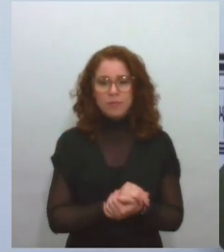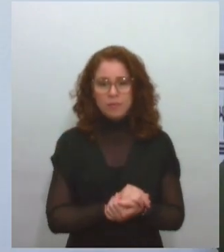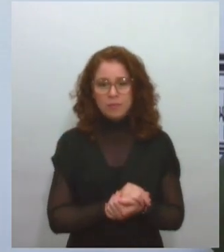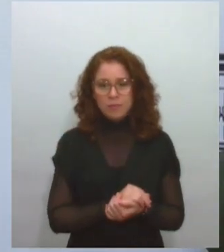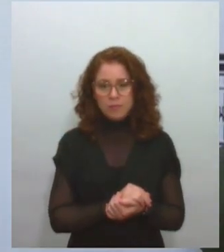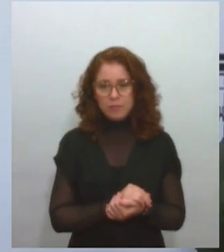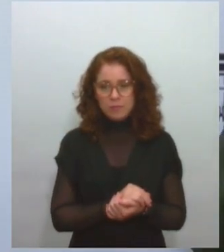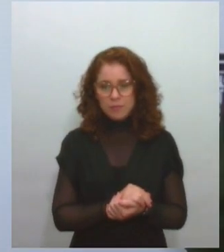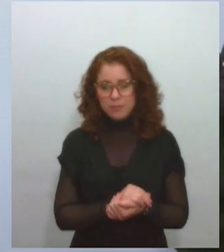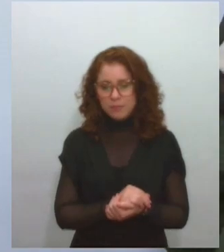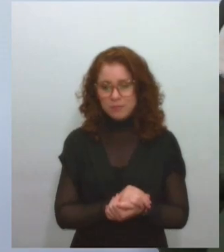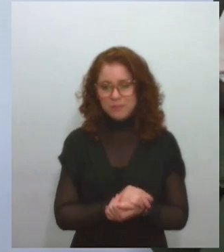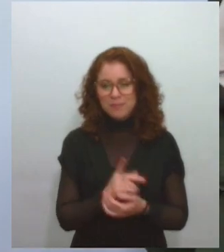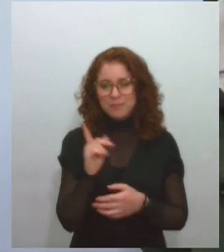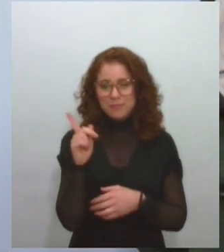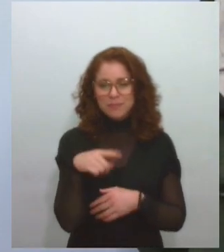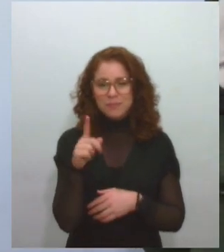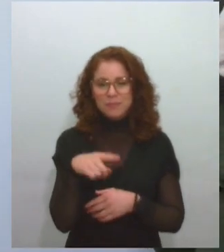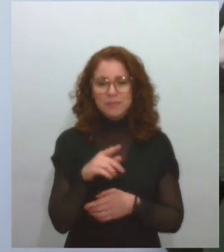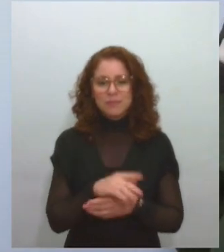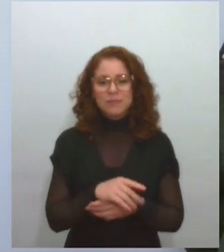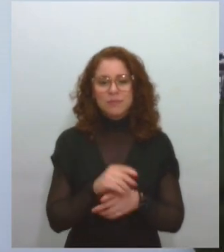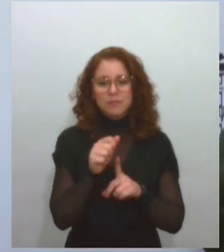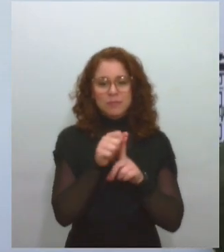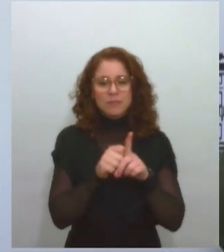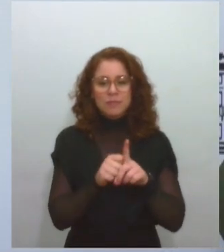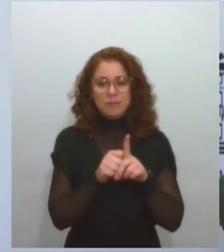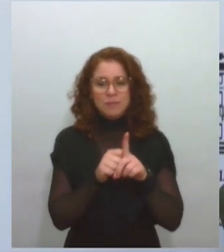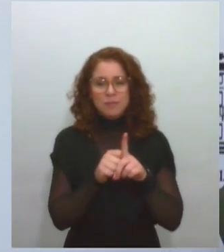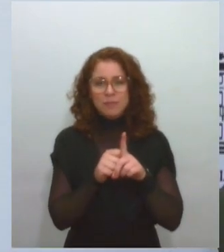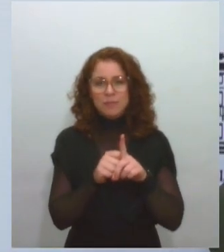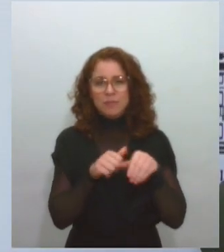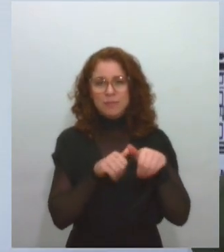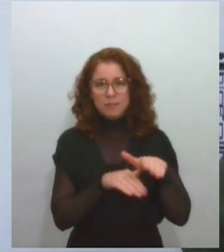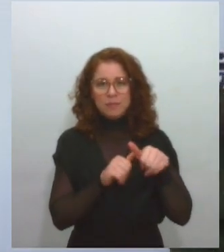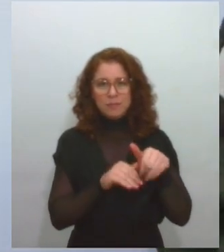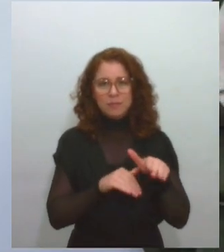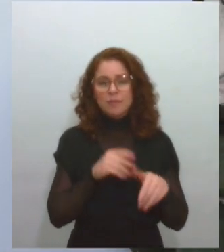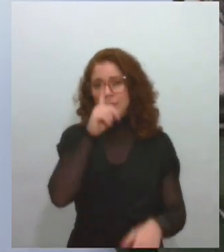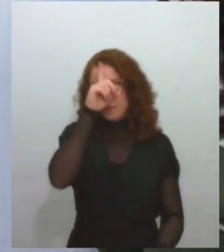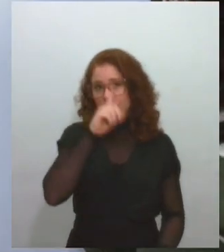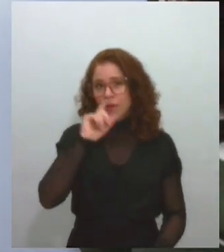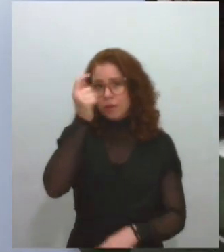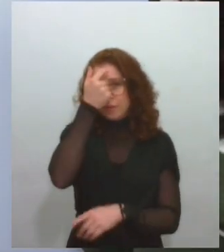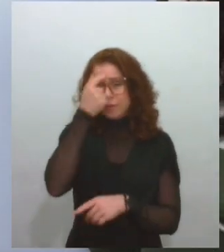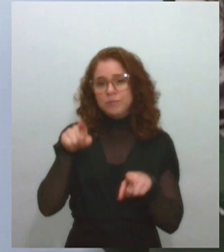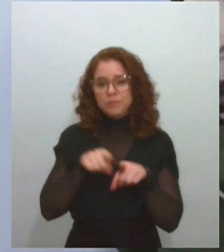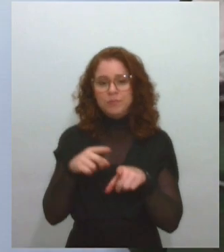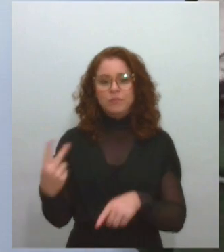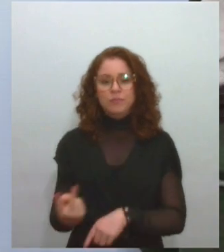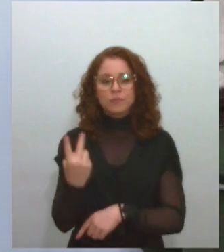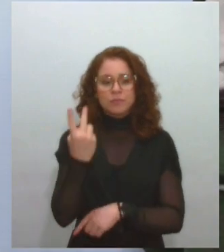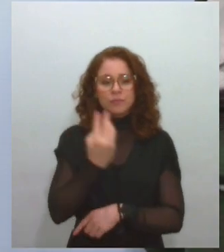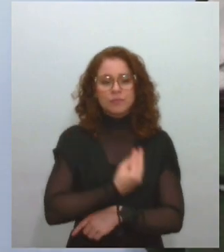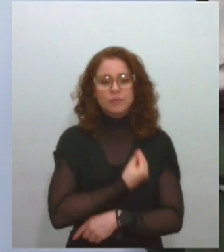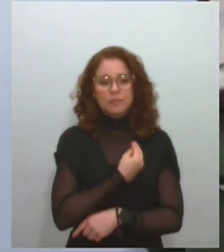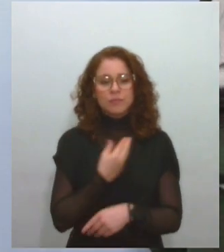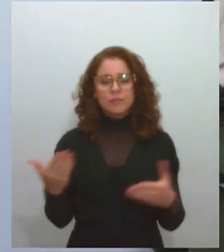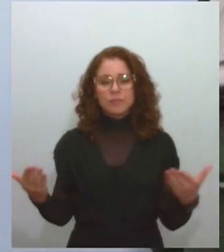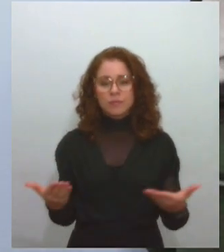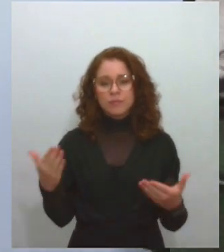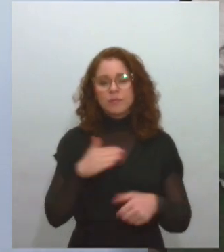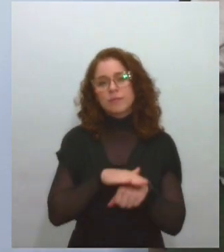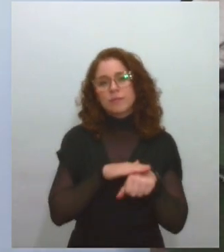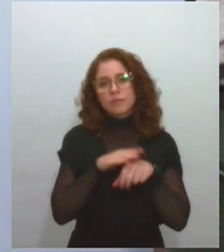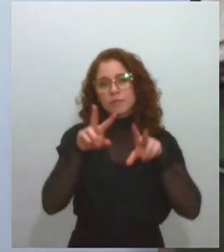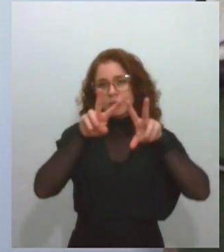Isso mesmo, Setembro Amarelo, mês de conscientização e valorização da vida. Vamos falar sobre saúde mental e